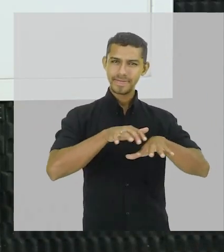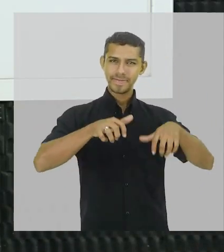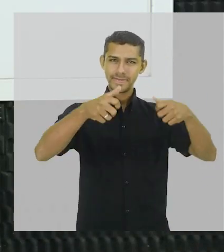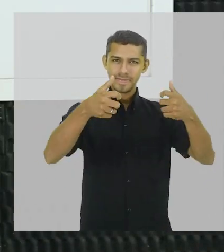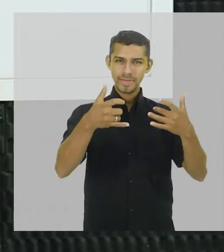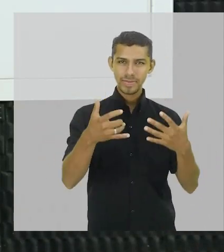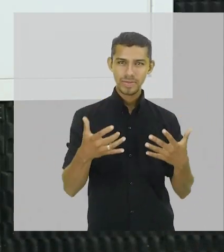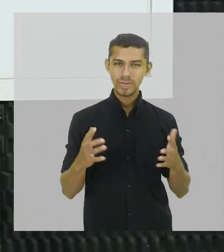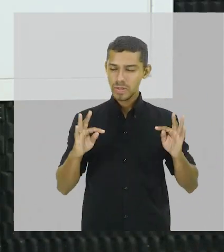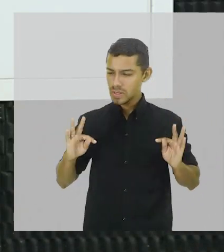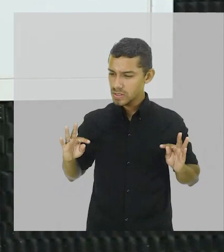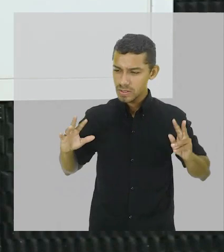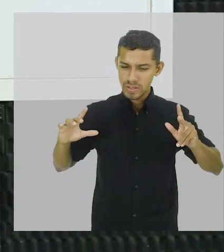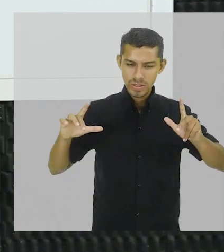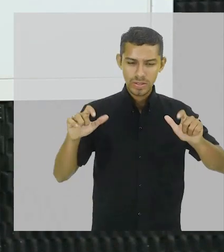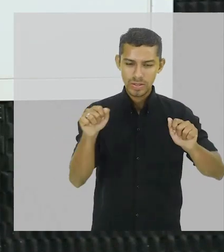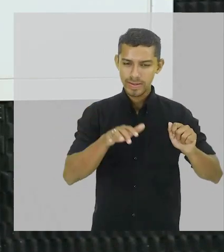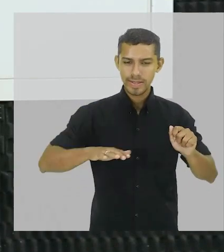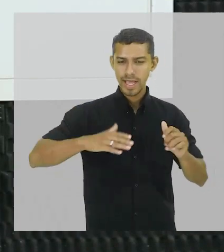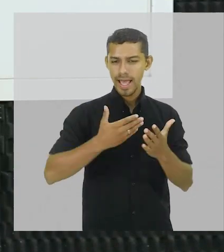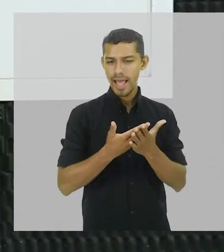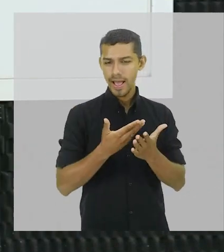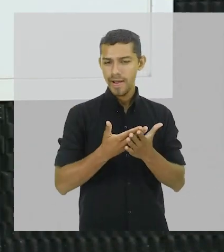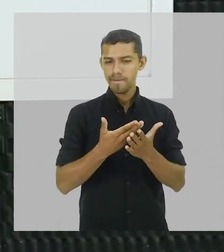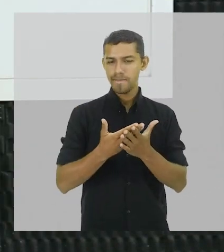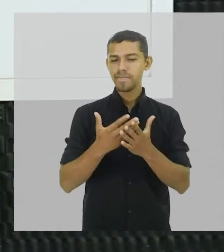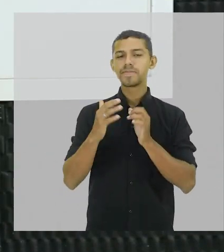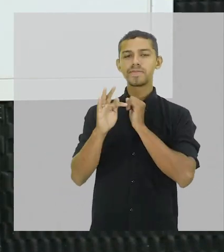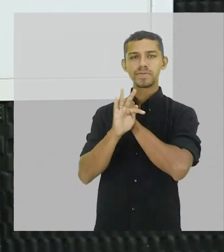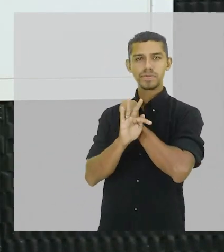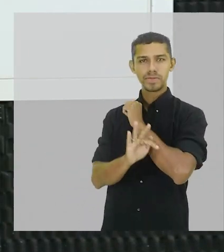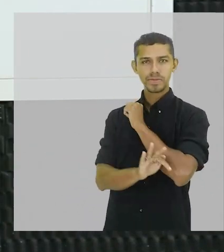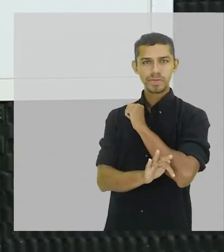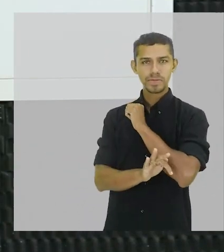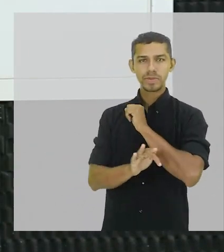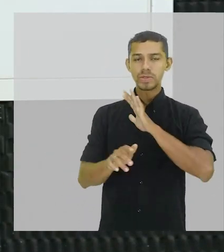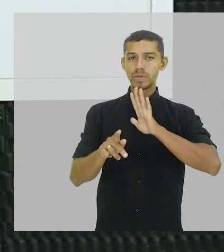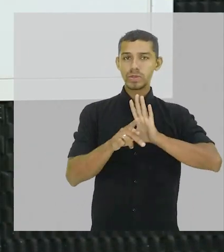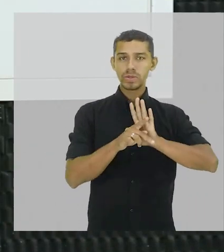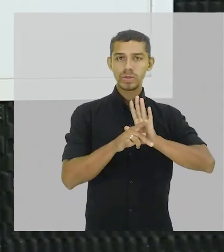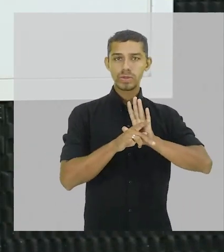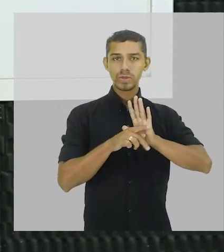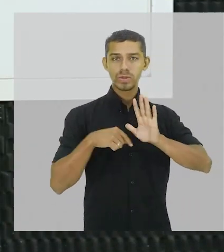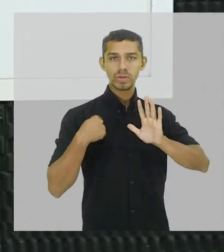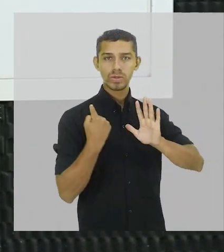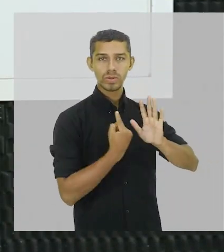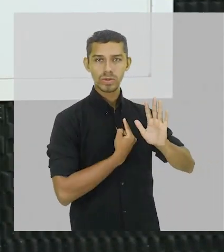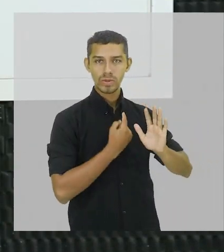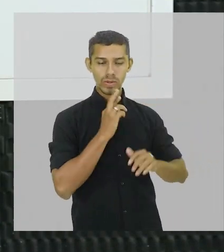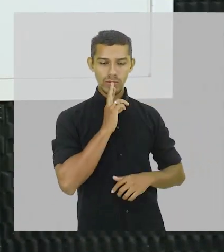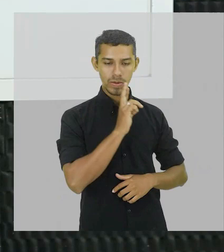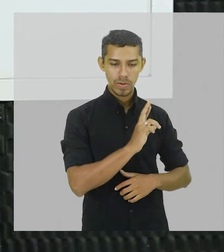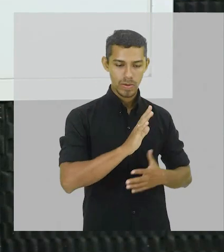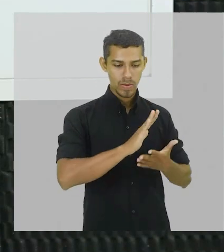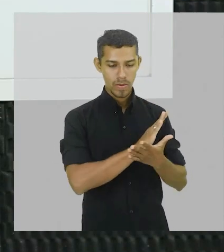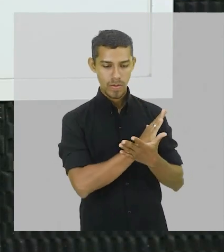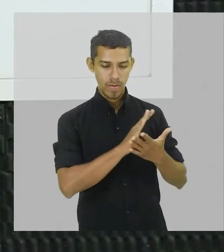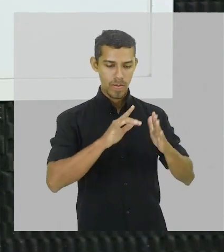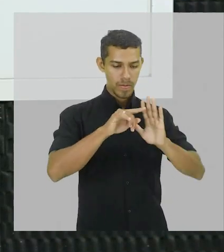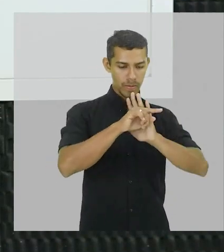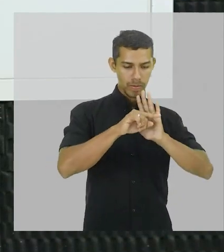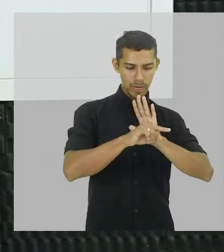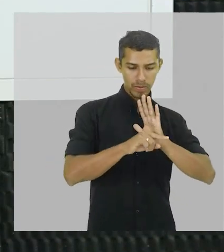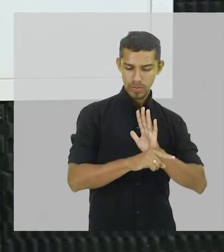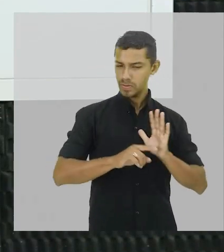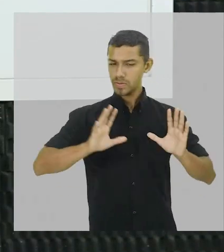ritual de todas as aulas de física, né? Aqui do preparatório. Nós vamos responder algumas questões, certo? E em cima dessas questões, da